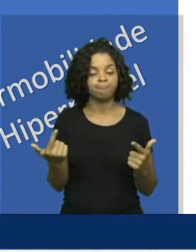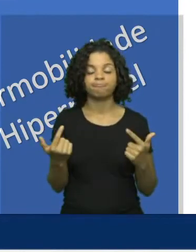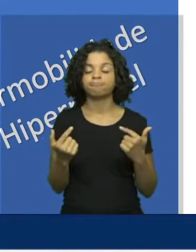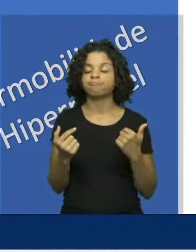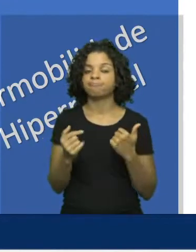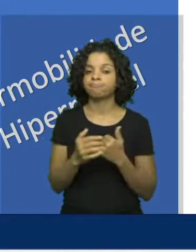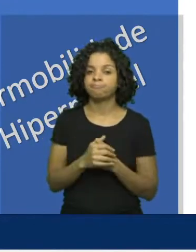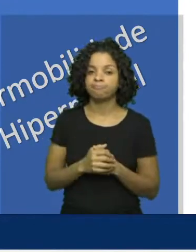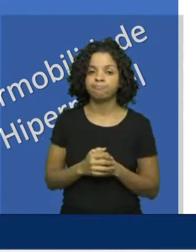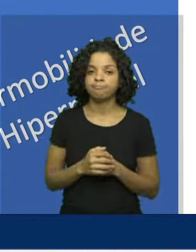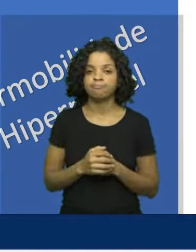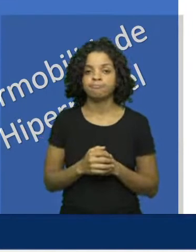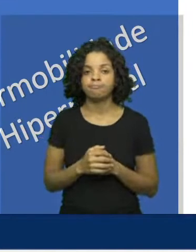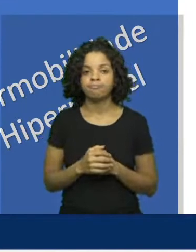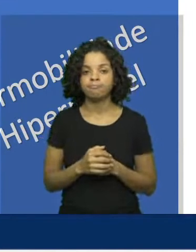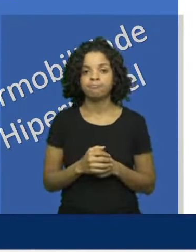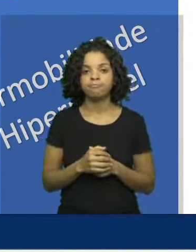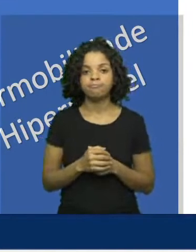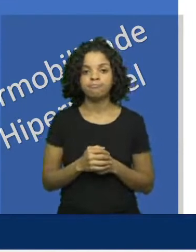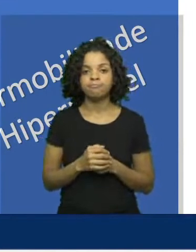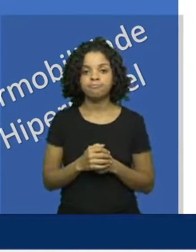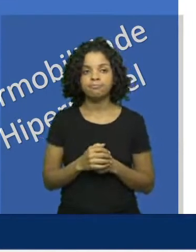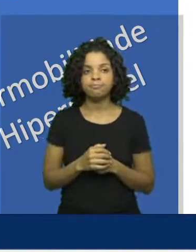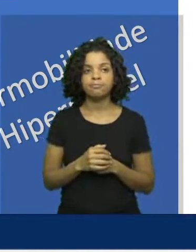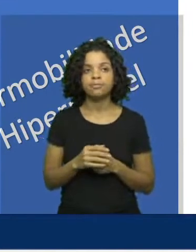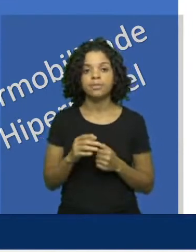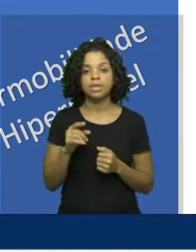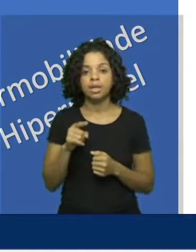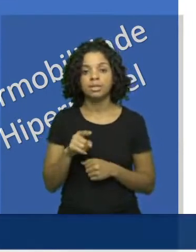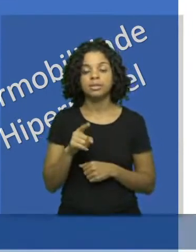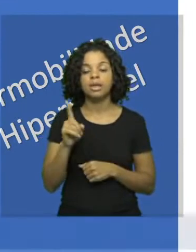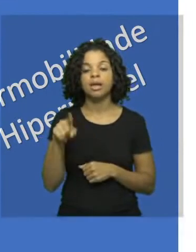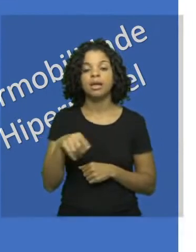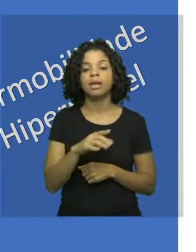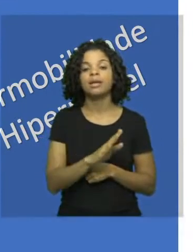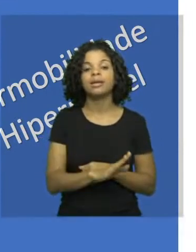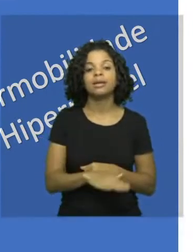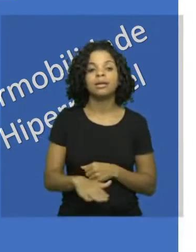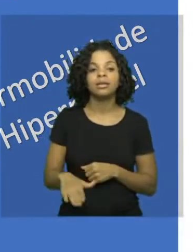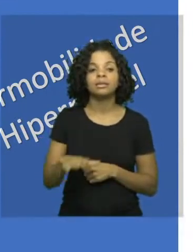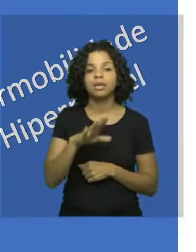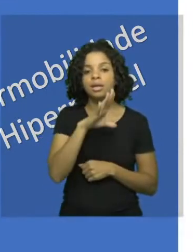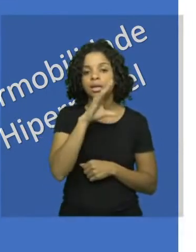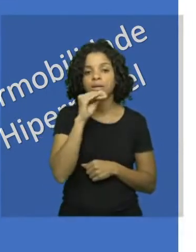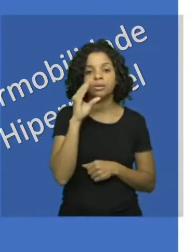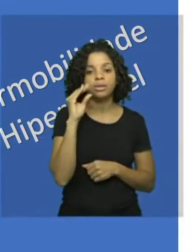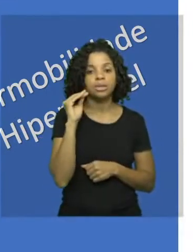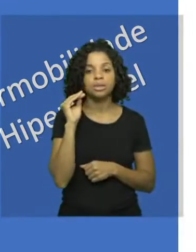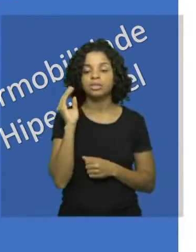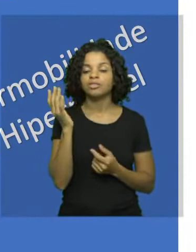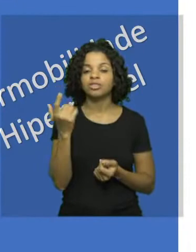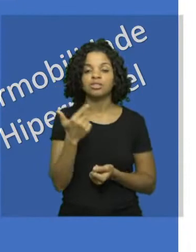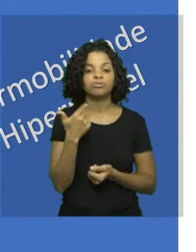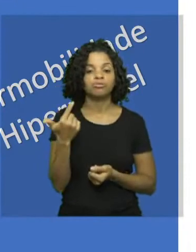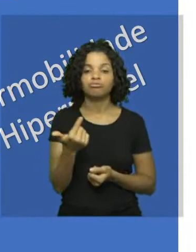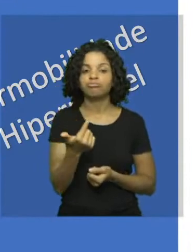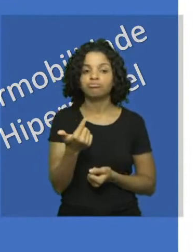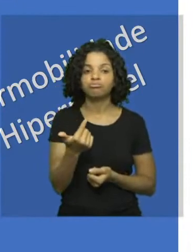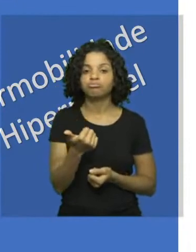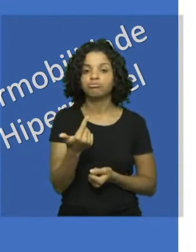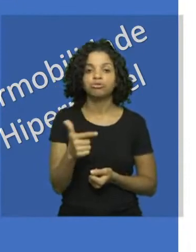num único problema de saúde, eles foram crianças e adolescentes e que não foram reconhecidos. Eles não tiveram